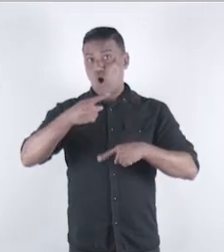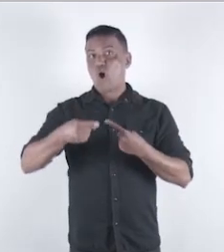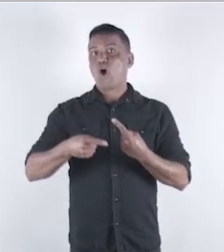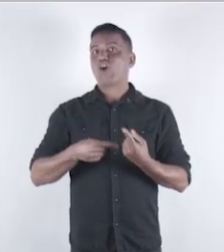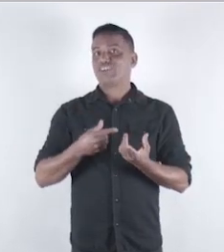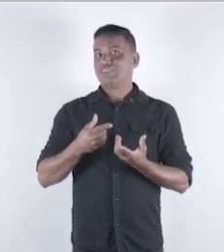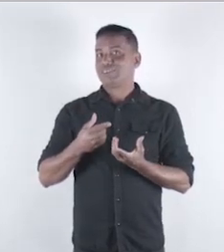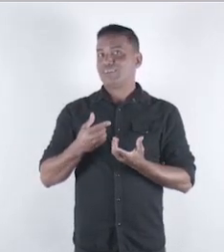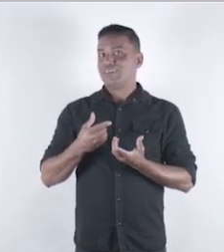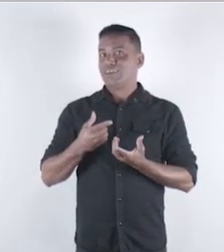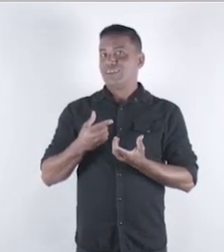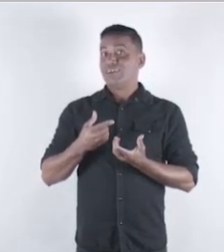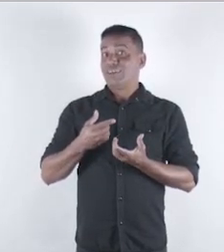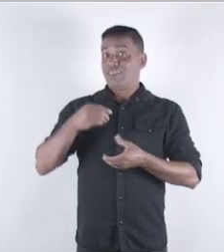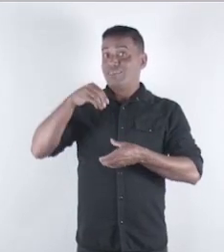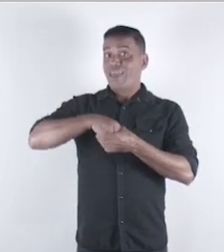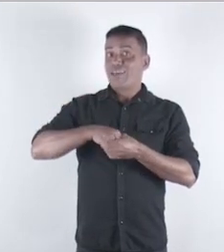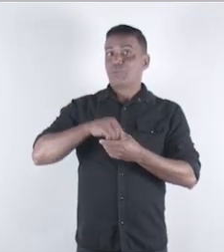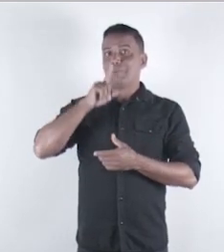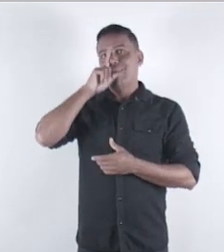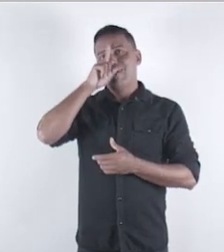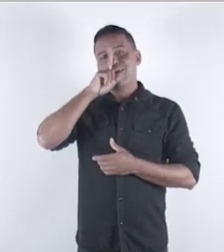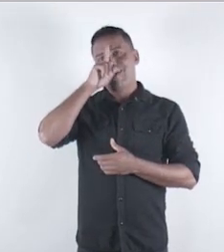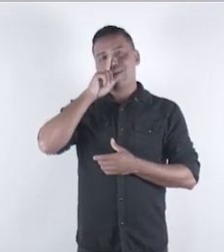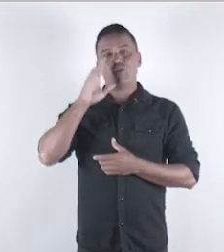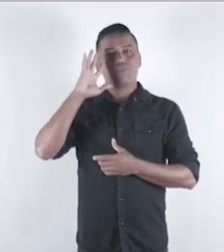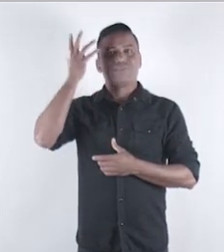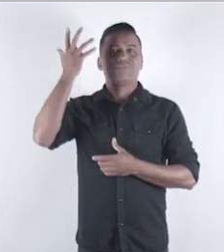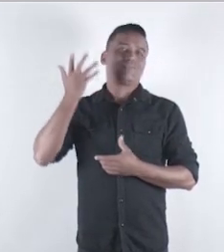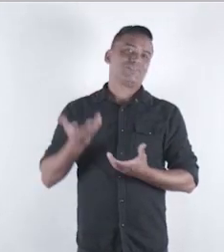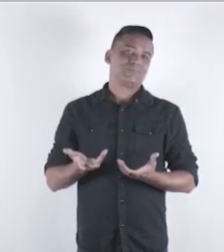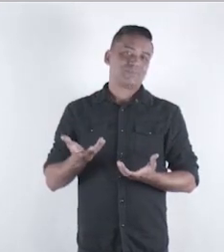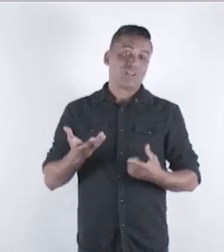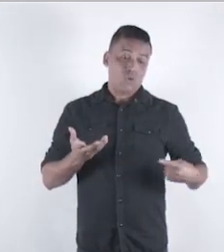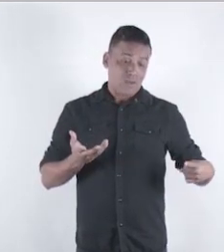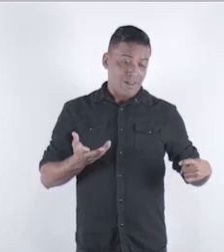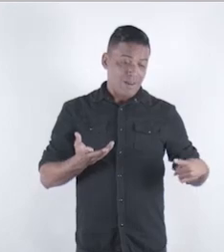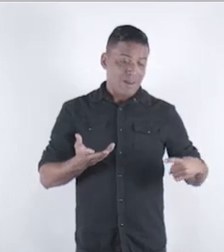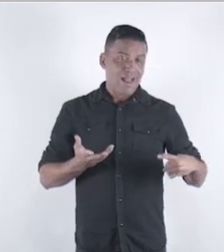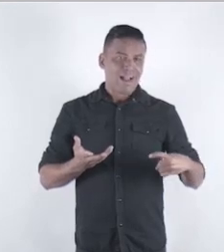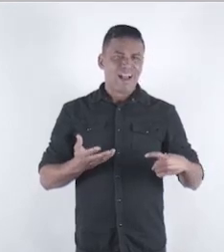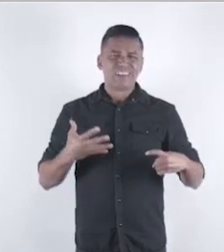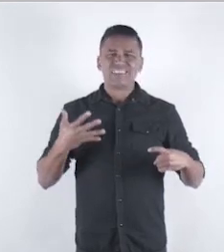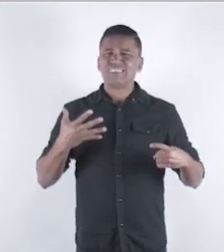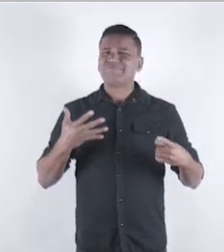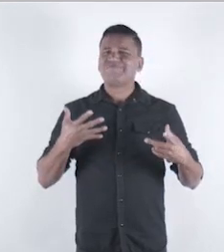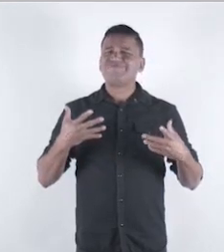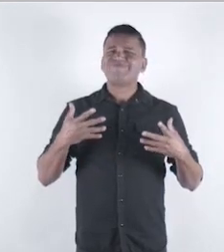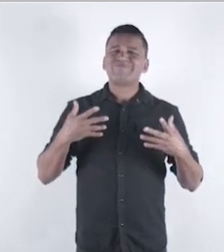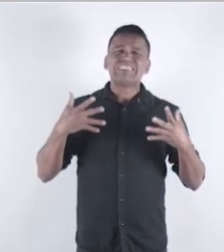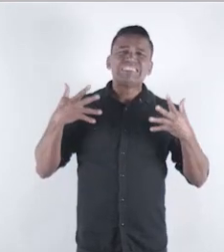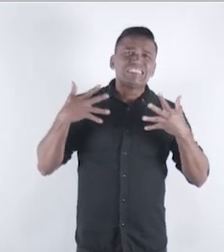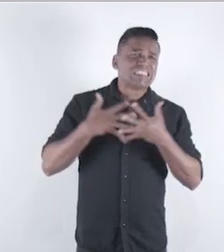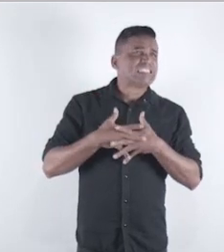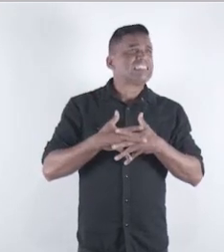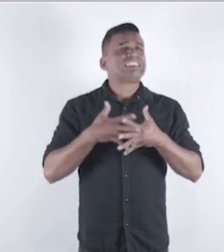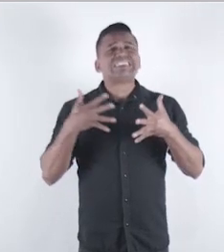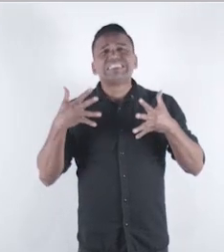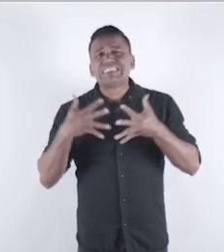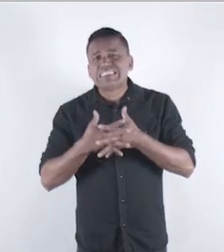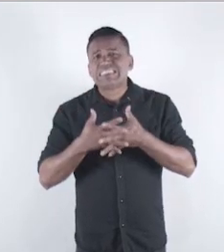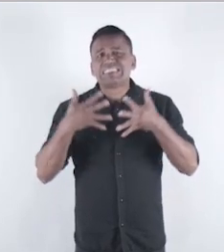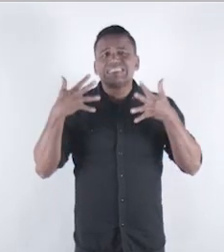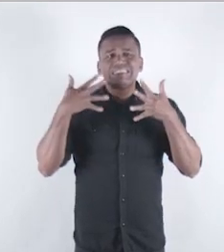numa situação de perigo e a lagarta, ela se sente confusa naquela relação ambígua,